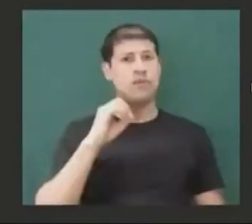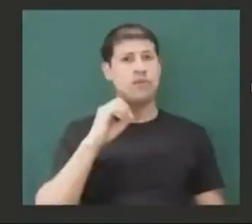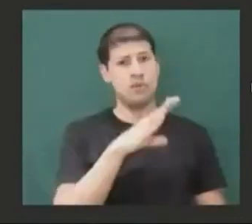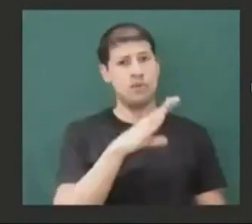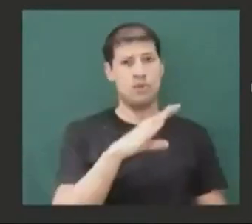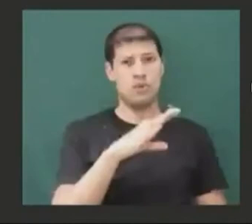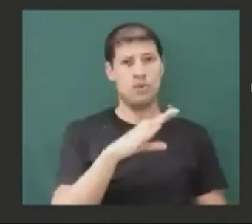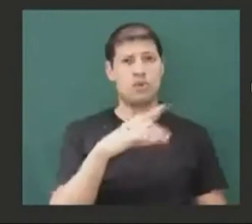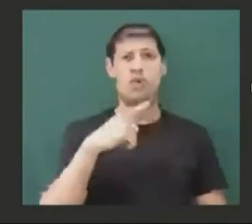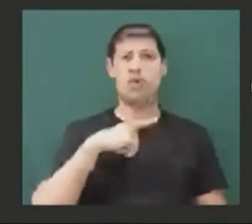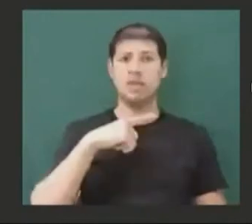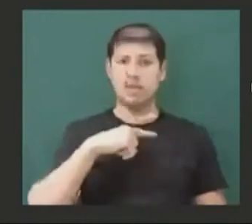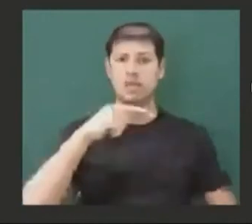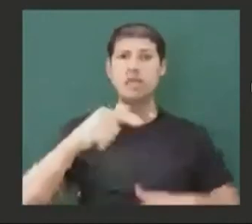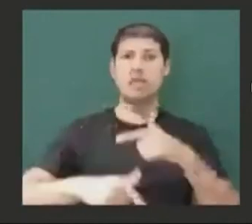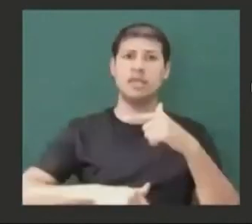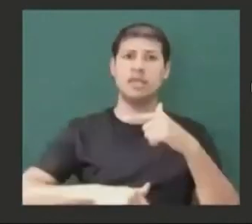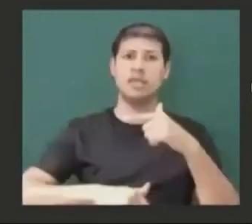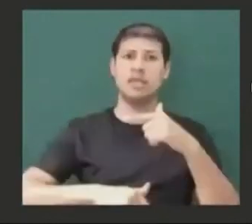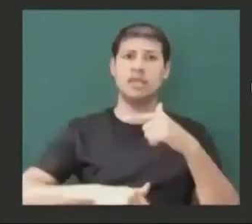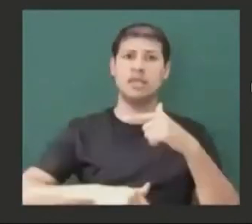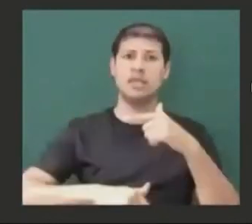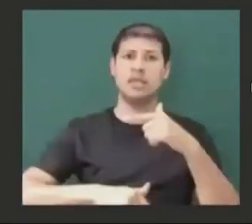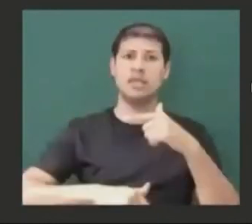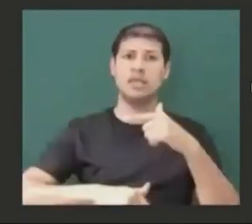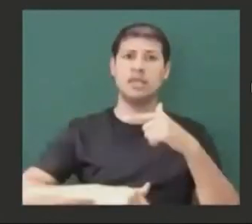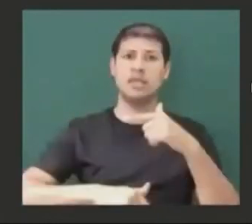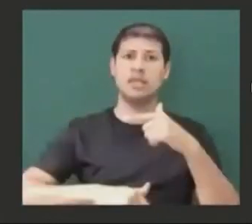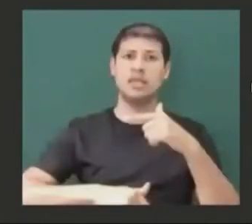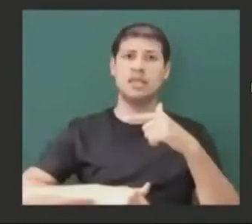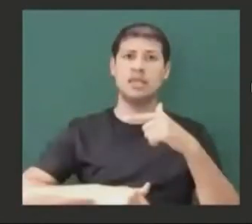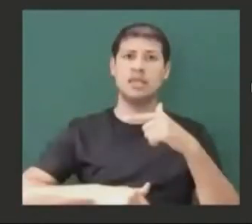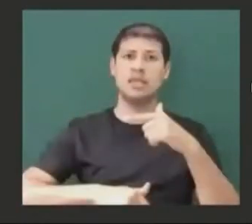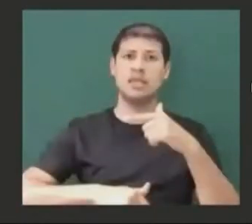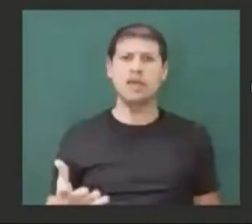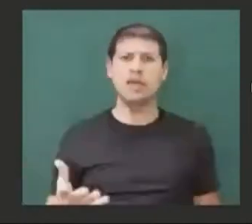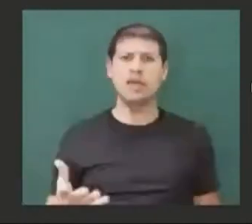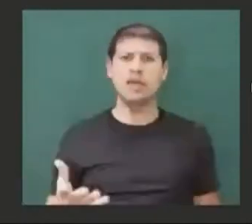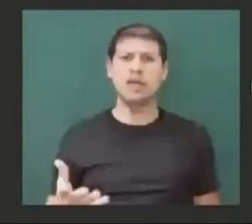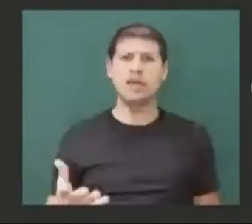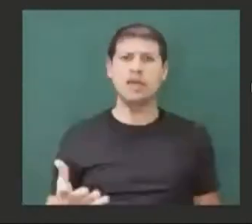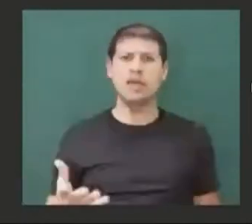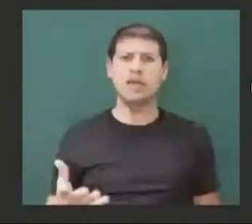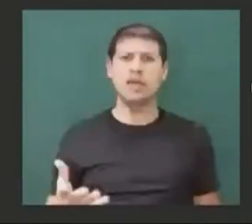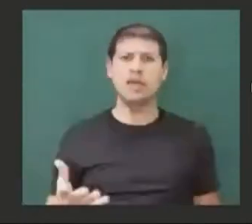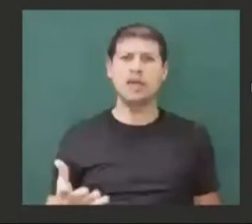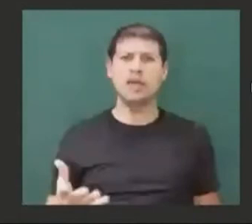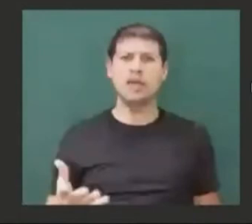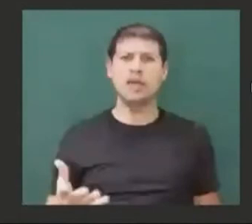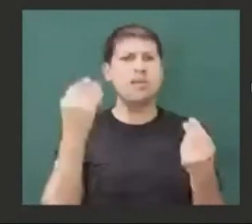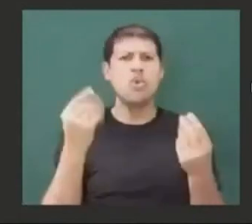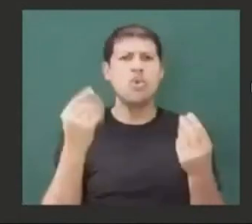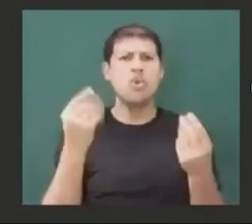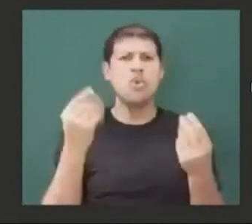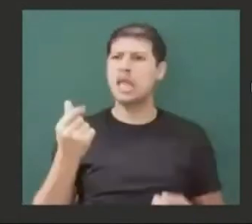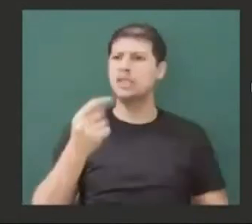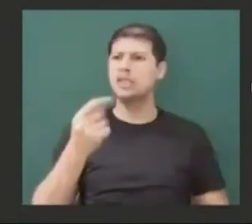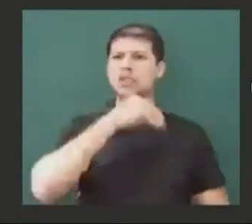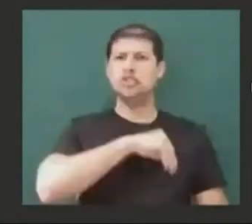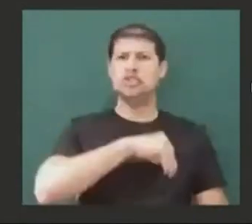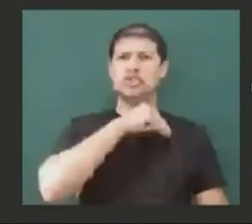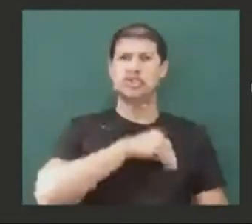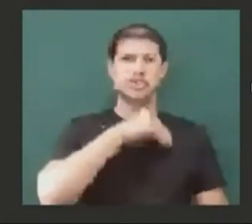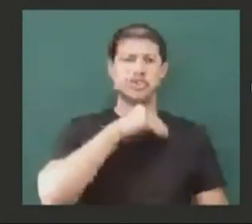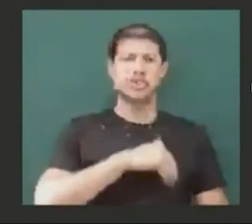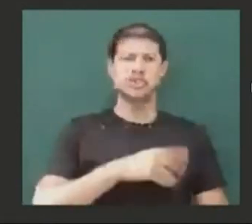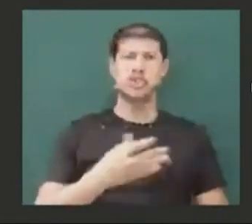eu tenho que trabalhar e fazer várias outras atividades, mas tem muita gente ganhando aí, recebendo muito